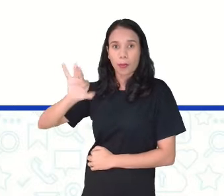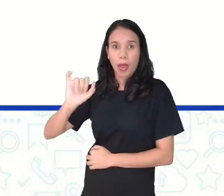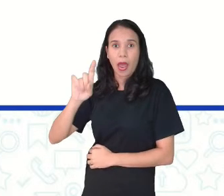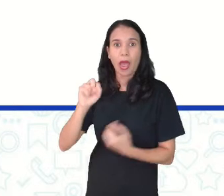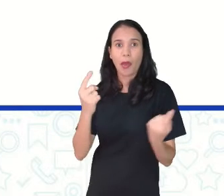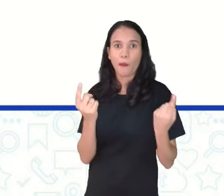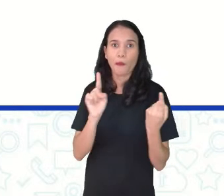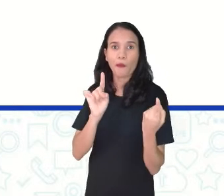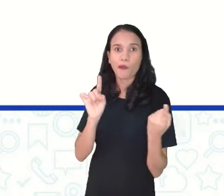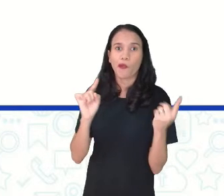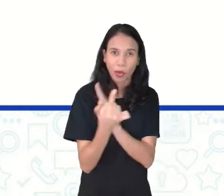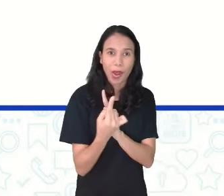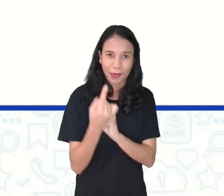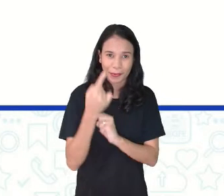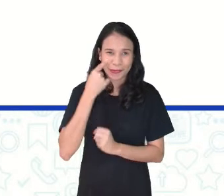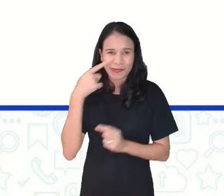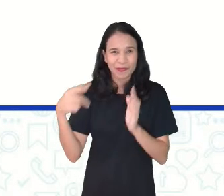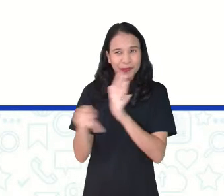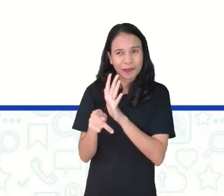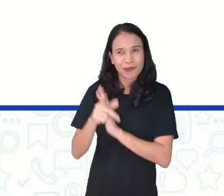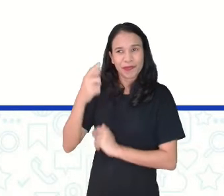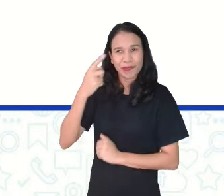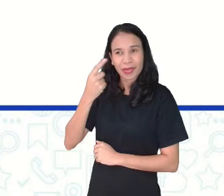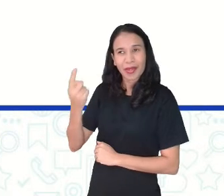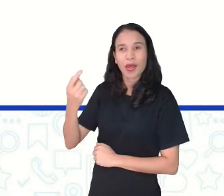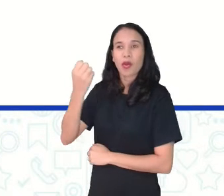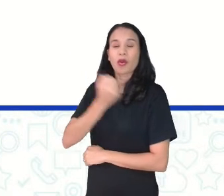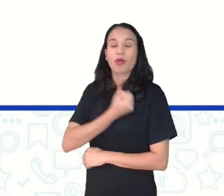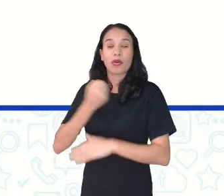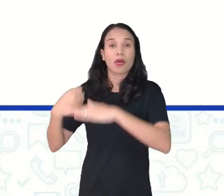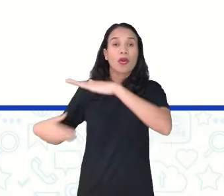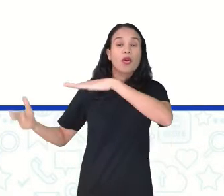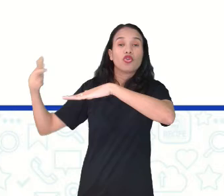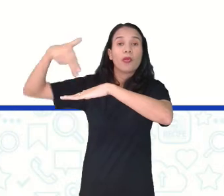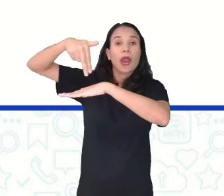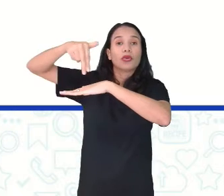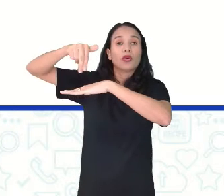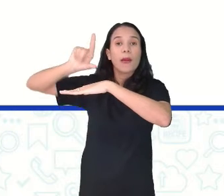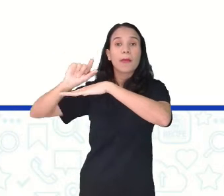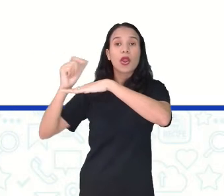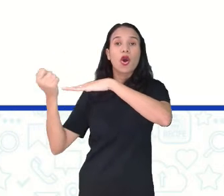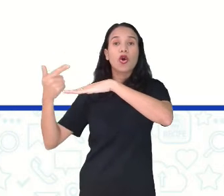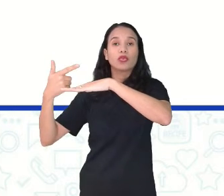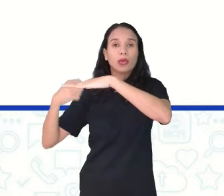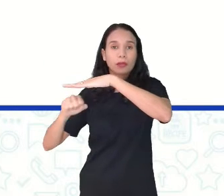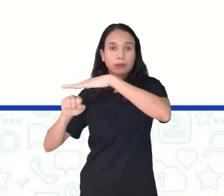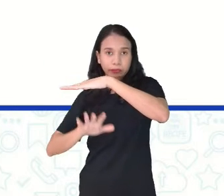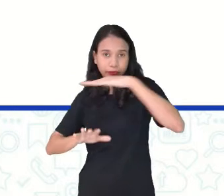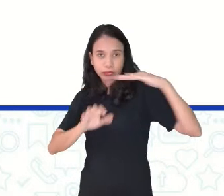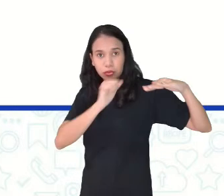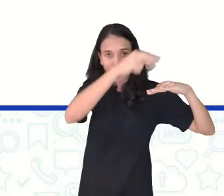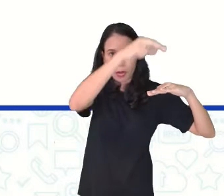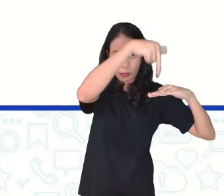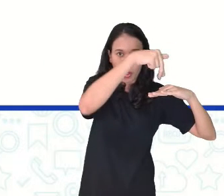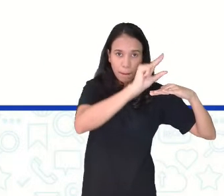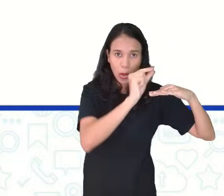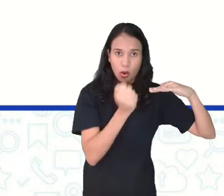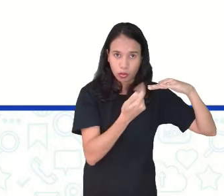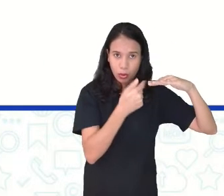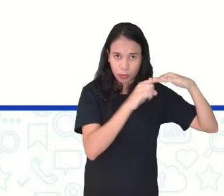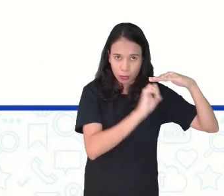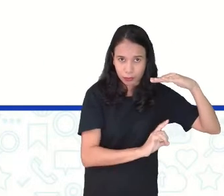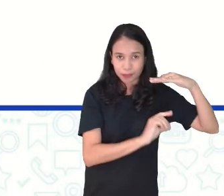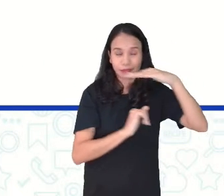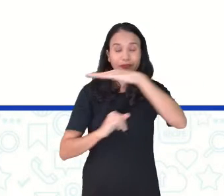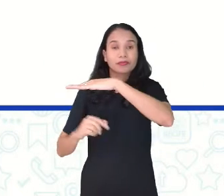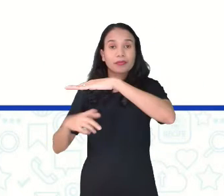contrário, tá? Então, nas frações próprias, o numerador ele é menor que o denominador. Nas frações impróprias, a